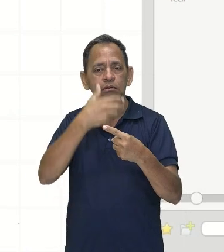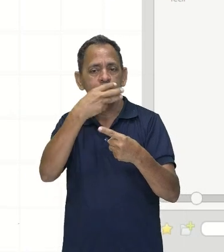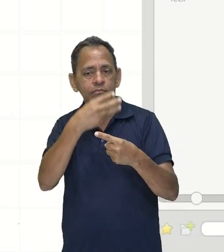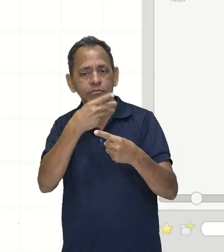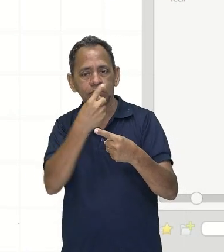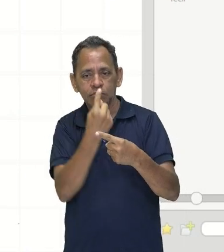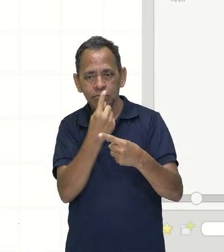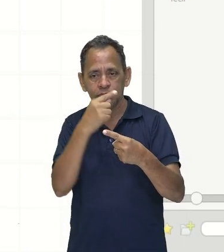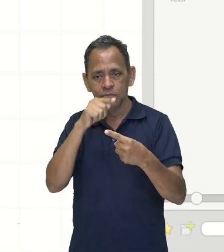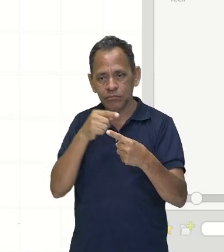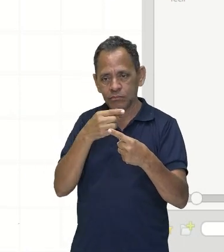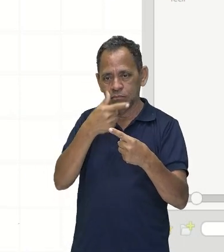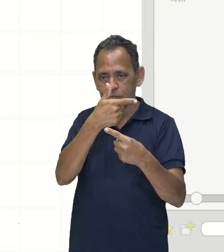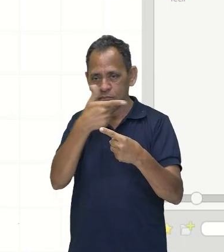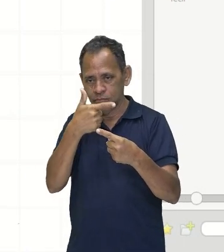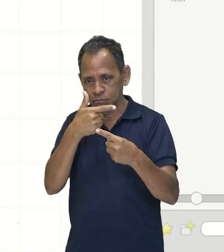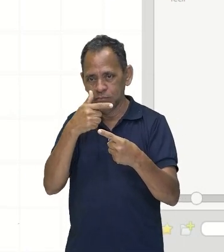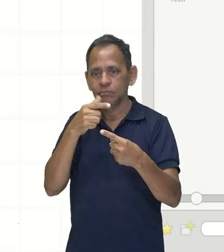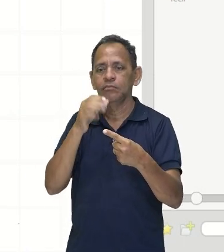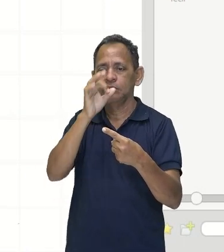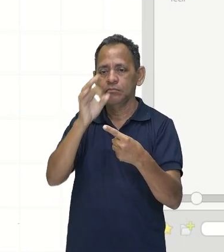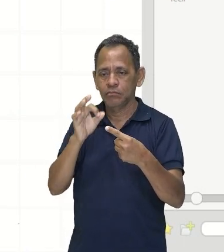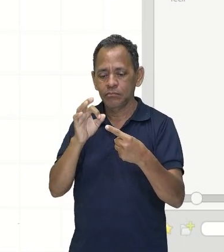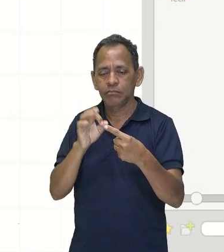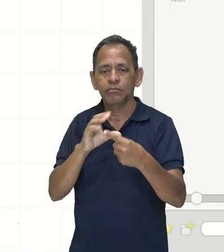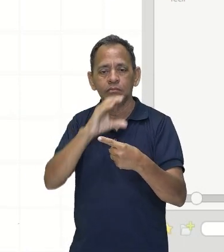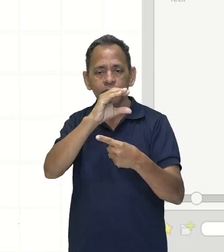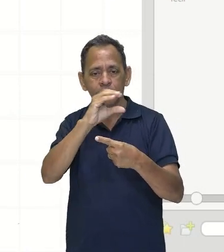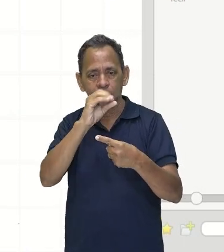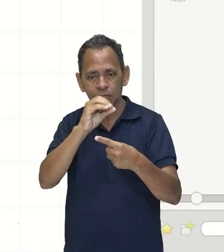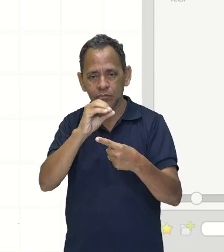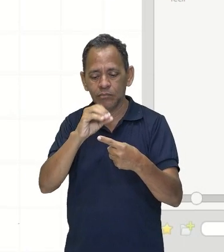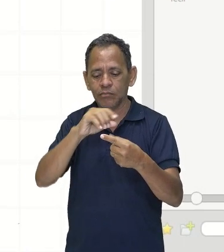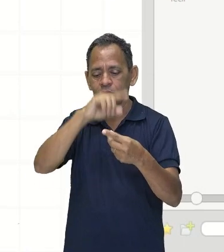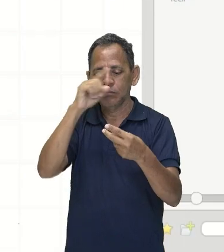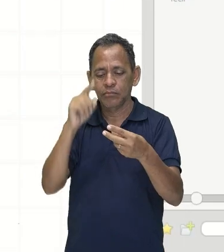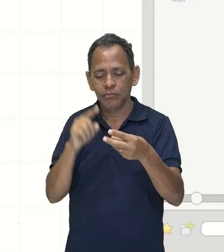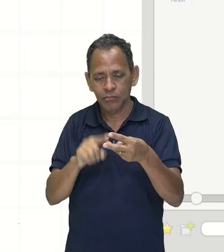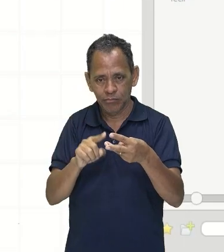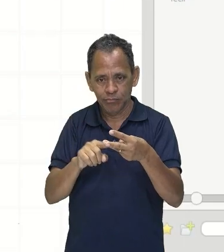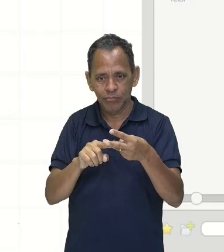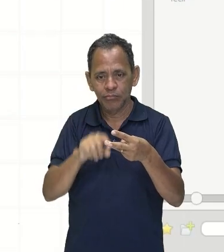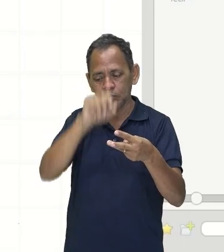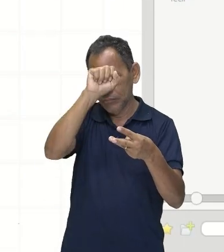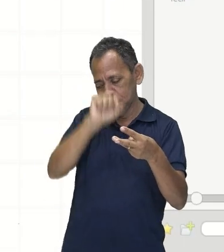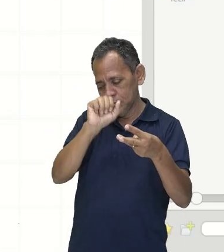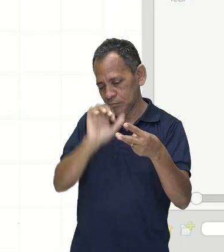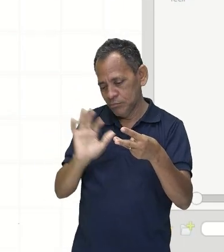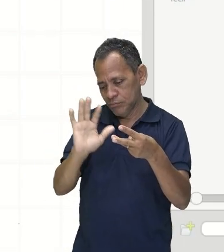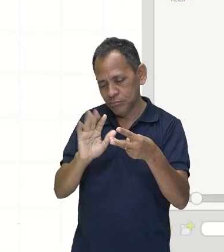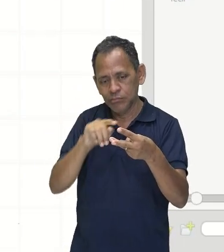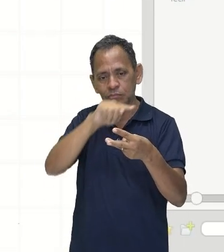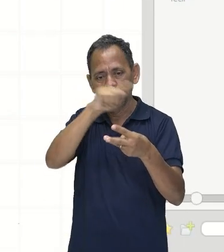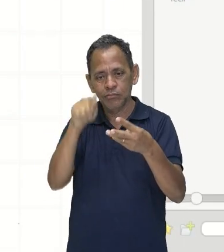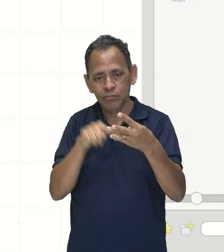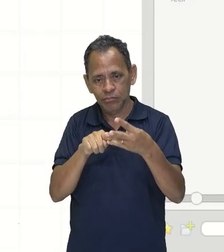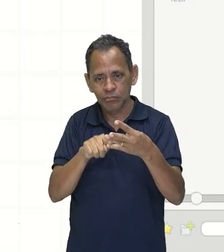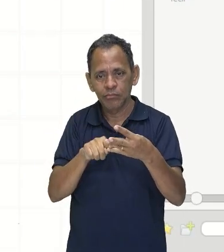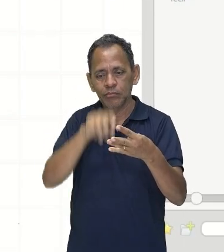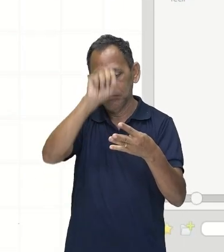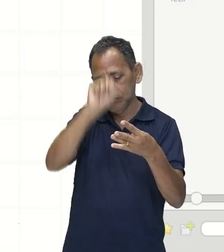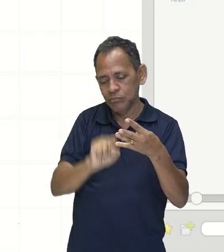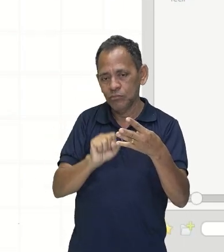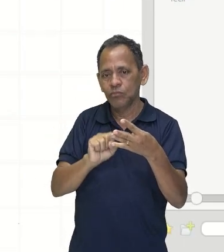31,22%. E aí a região centro-oeste, a região sudeste e a região sul, tá bom? Apenas